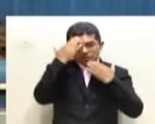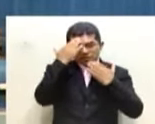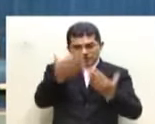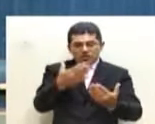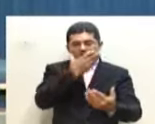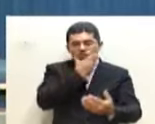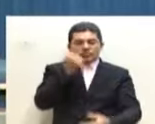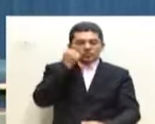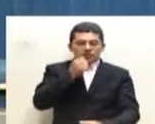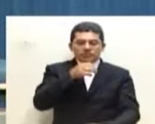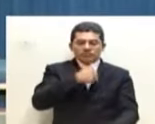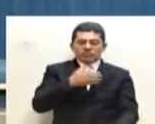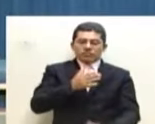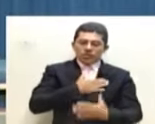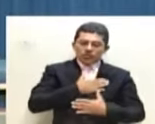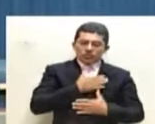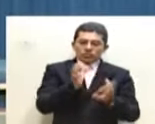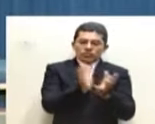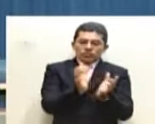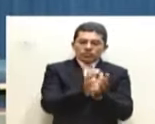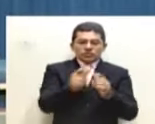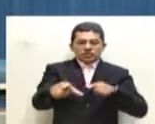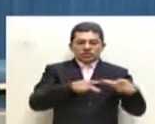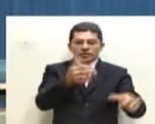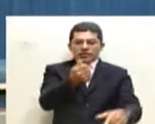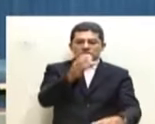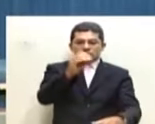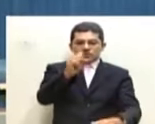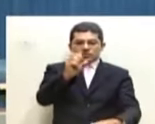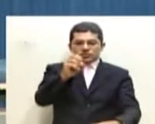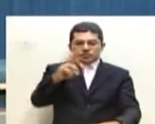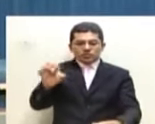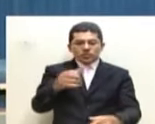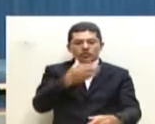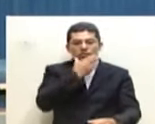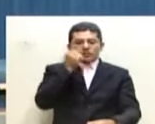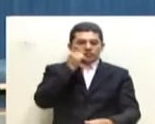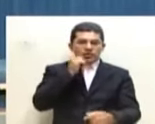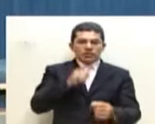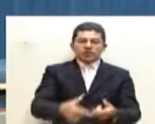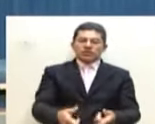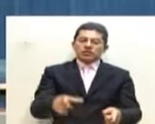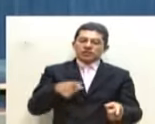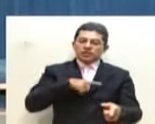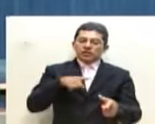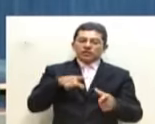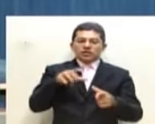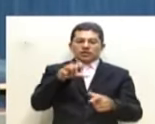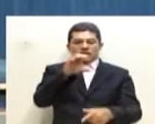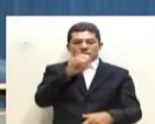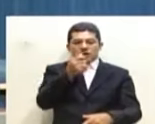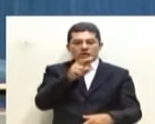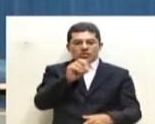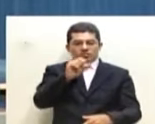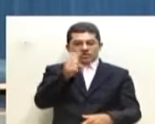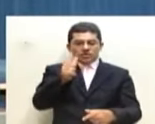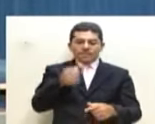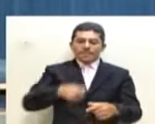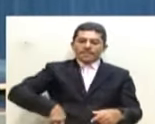homens e mulheres dedicados não ao seu trabalho, dedicados à causa que o nosso